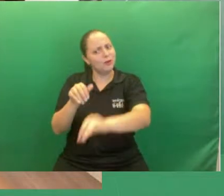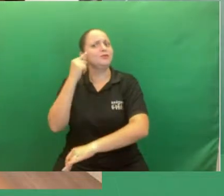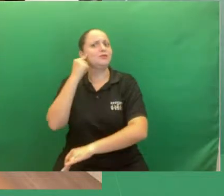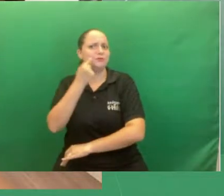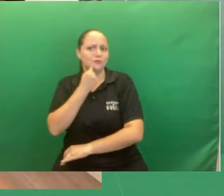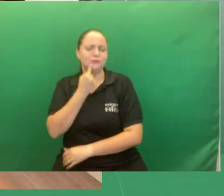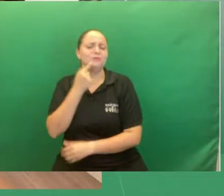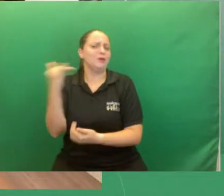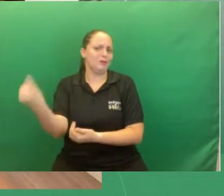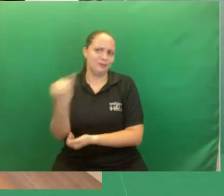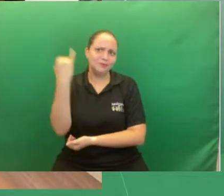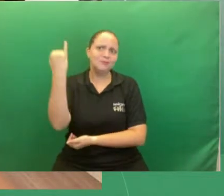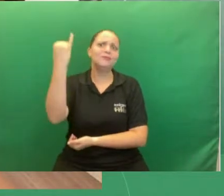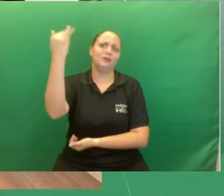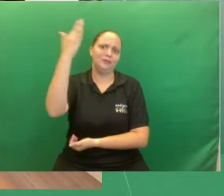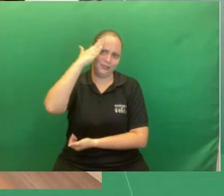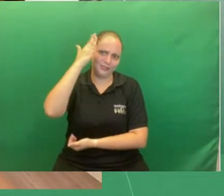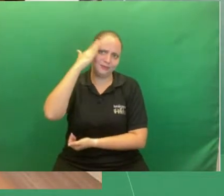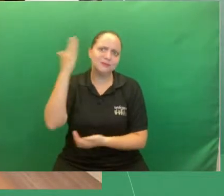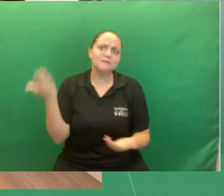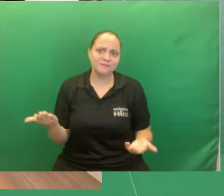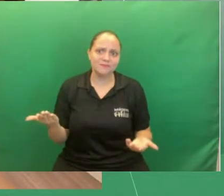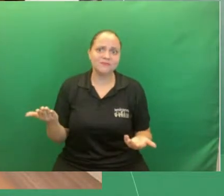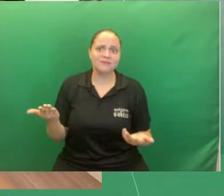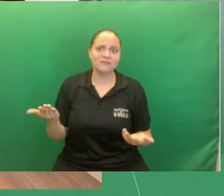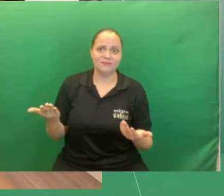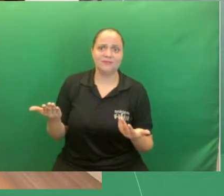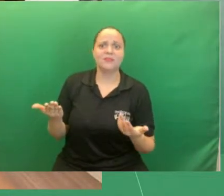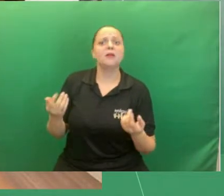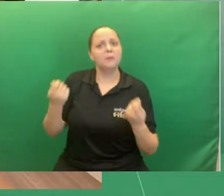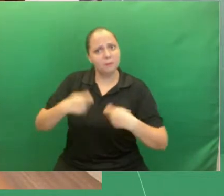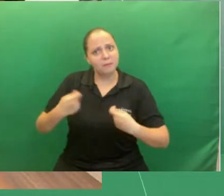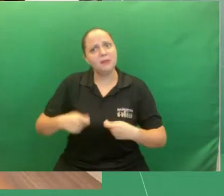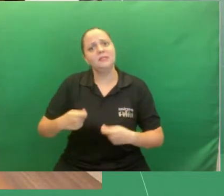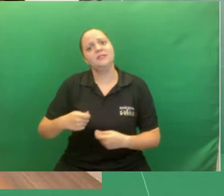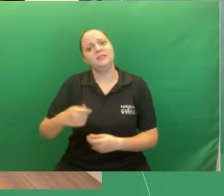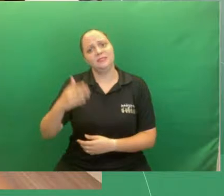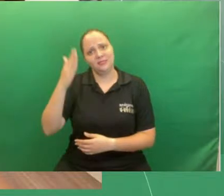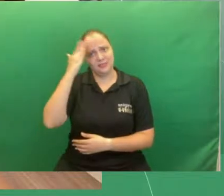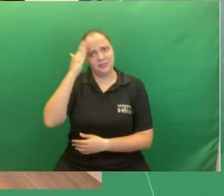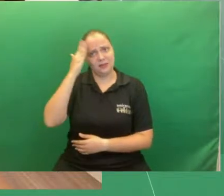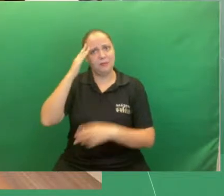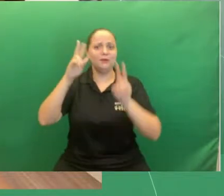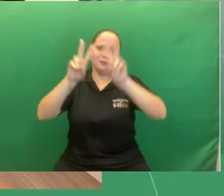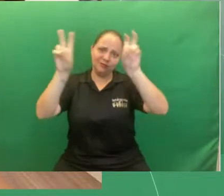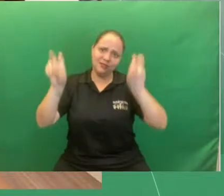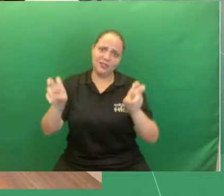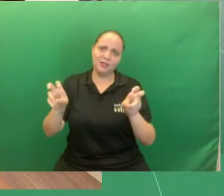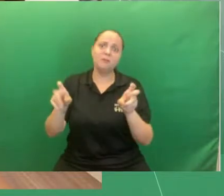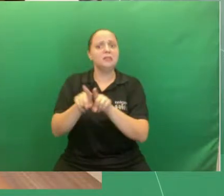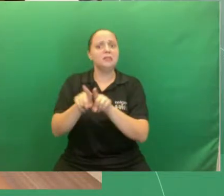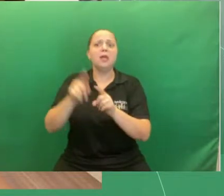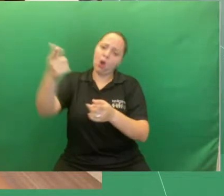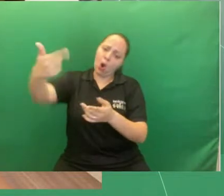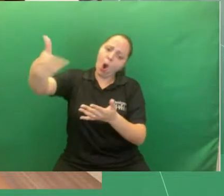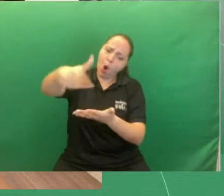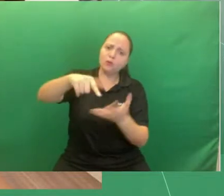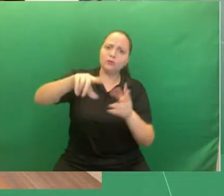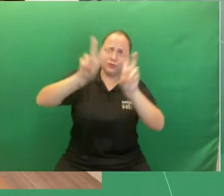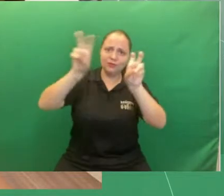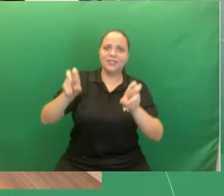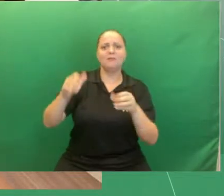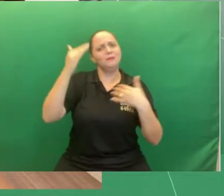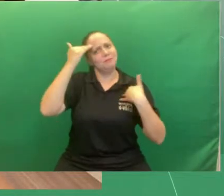cada vez maiores e temos que falar sobre esse assunto e, dentre outros, mais, né? Obrigada,